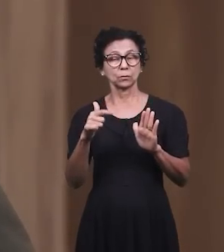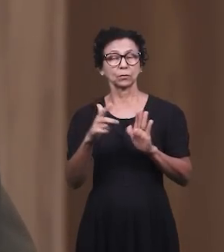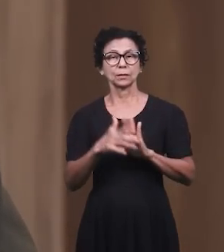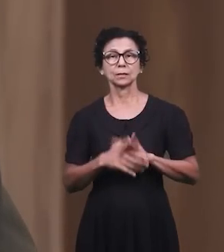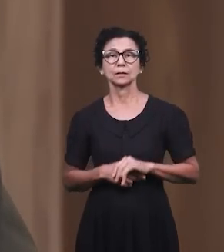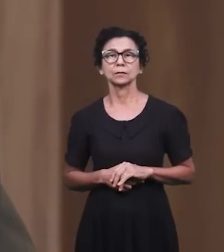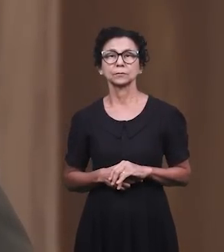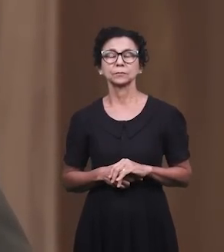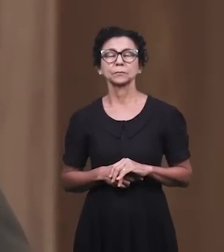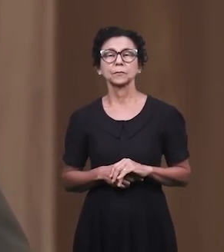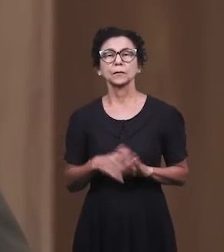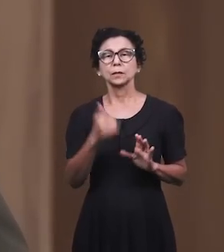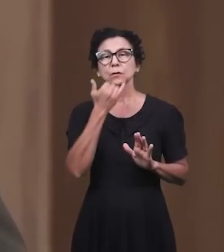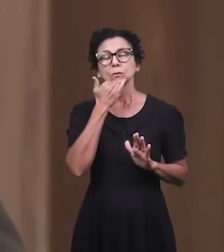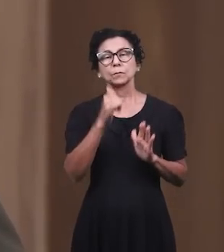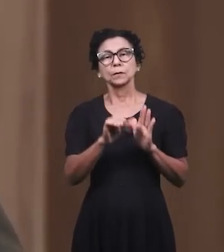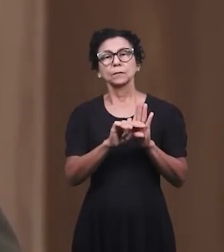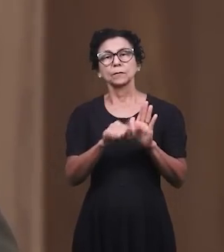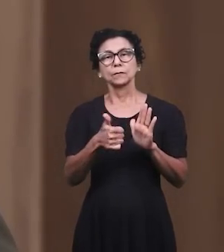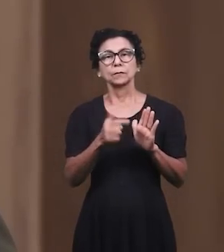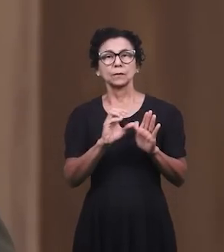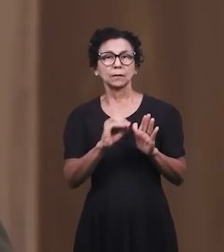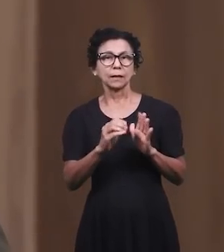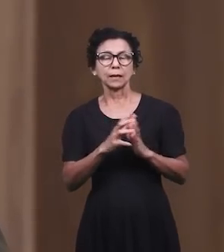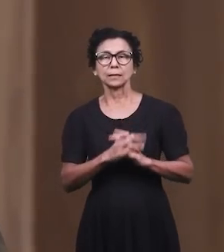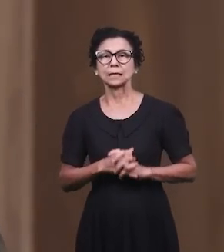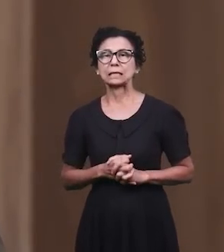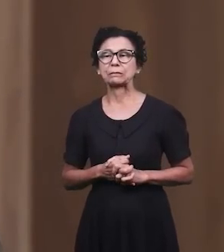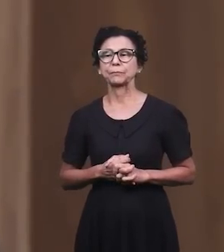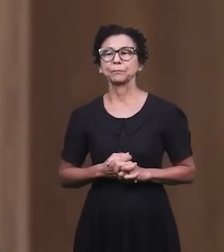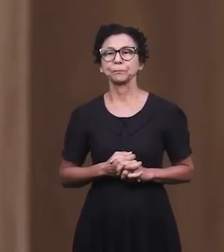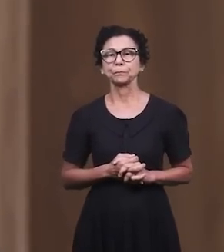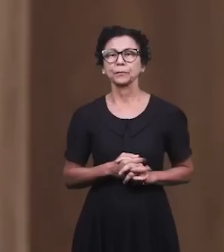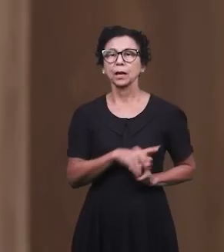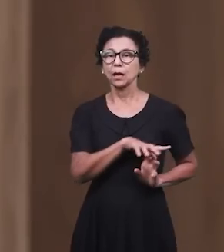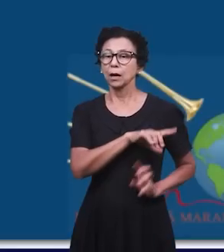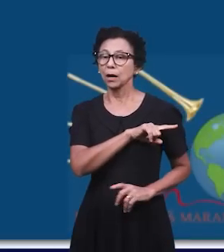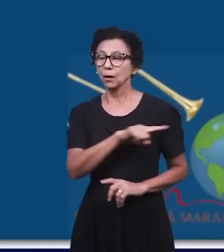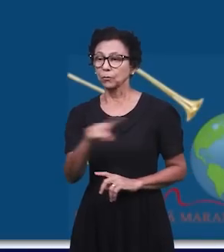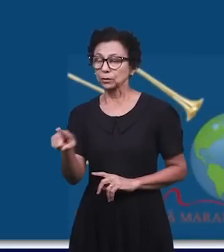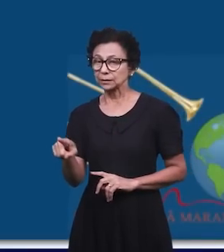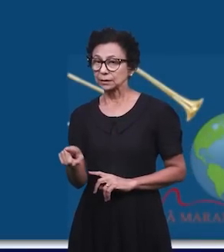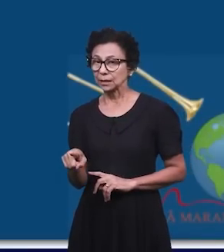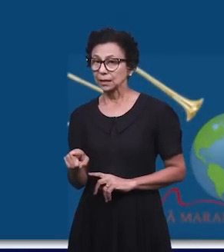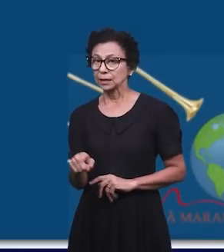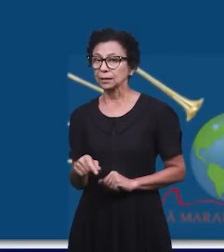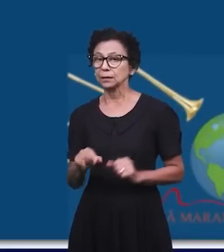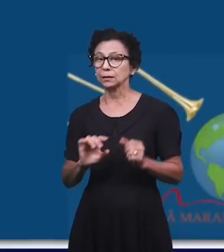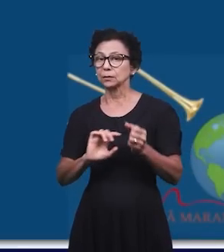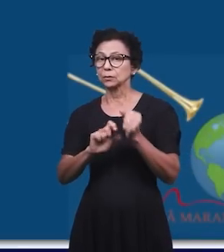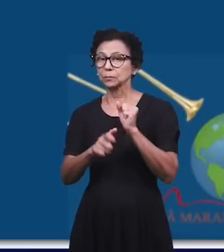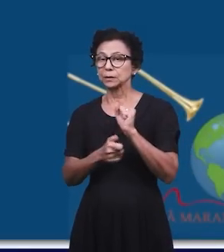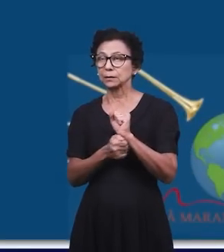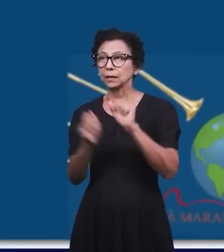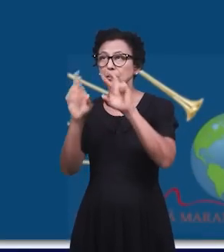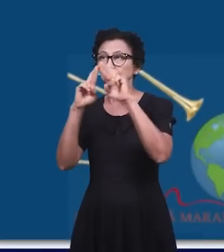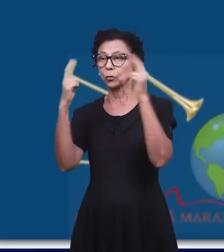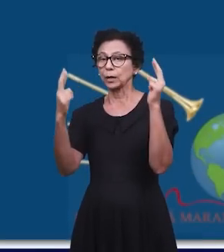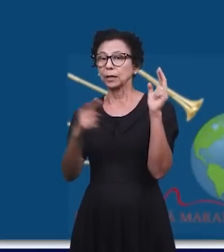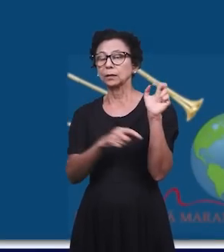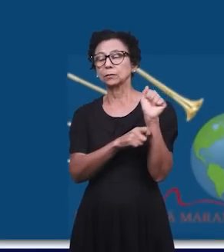Jesus falando, verso 10, perdão, Jesus fala assim, e ele disse, a vós é dado conhecer os mistérios do reino de